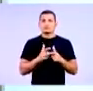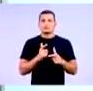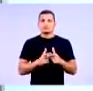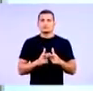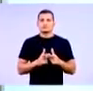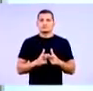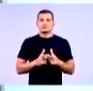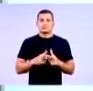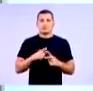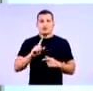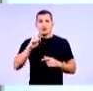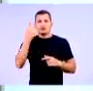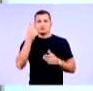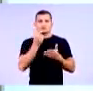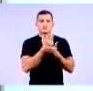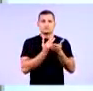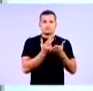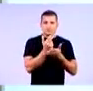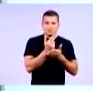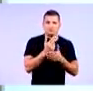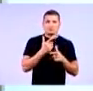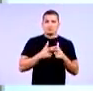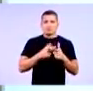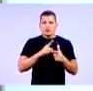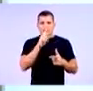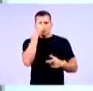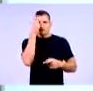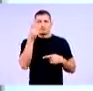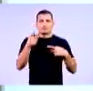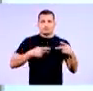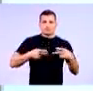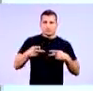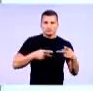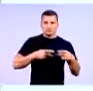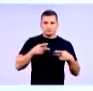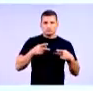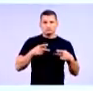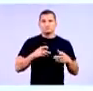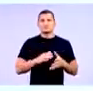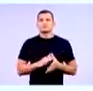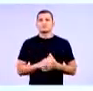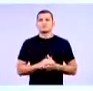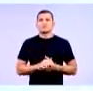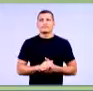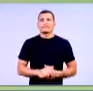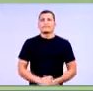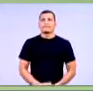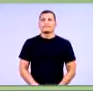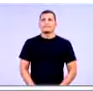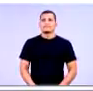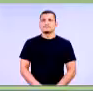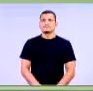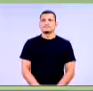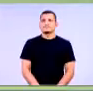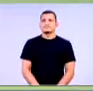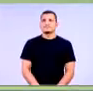gente criar diagramas, do porquê a gente criar esses projetos de software, ok? Então, seguindo aqui na nossa aula,